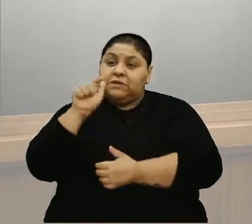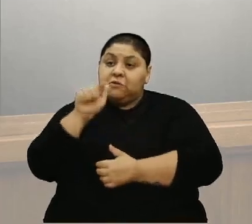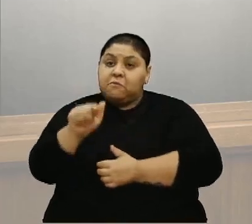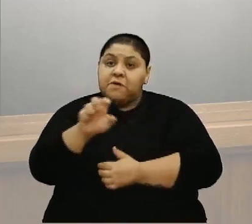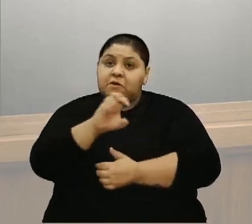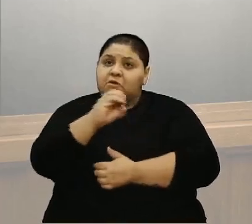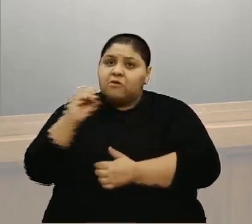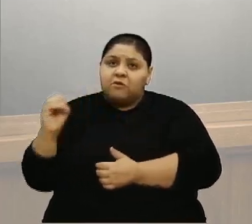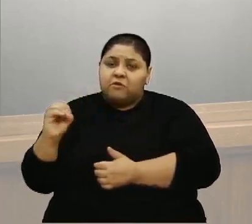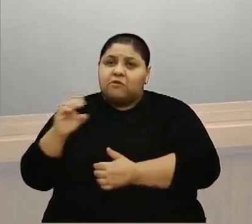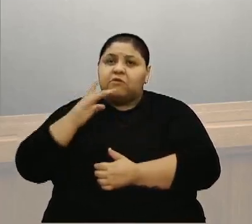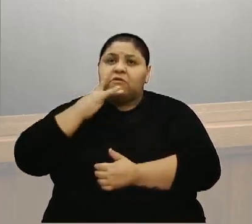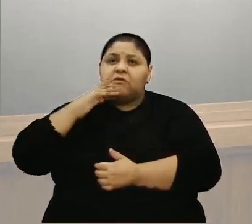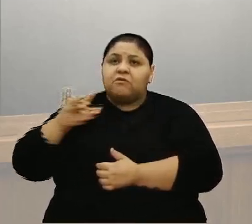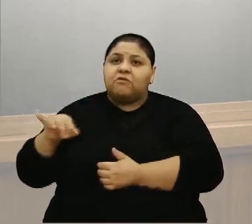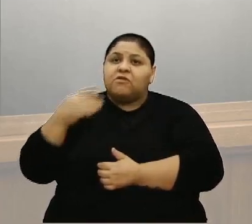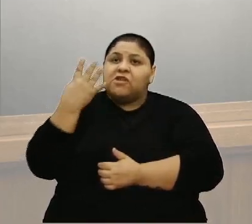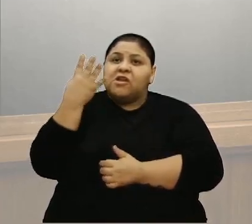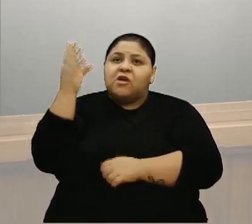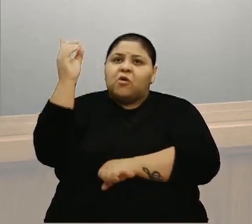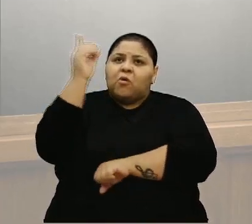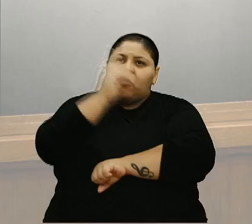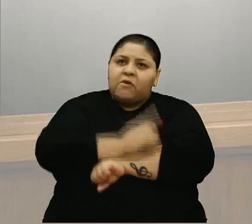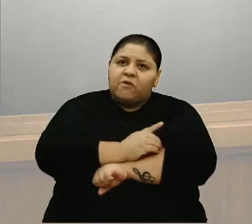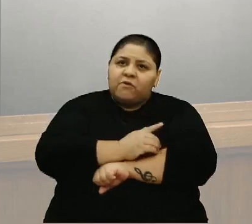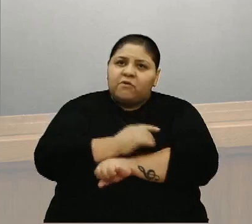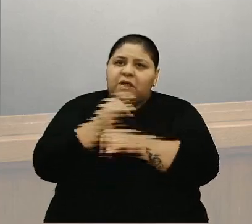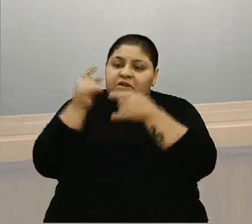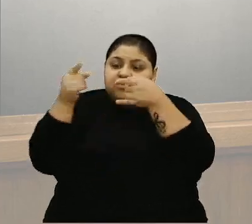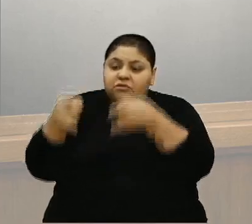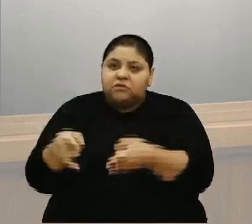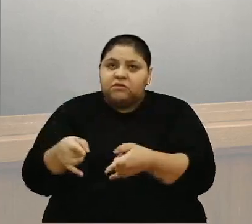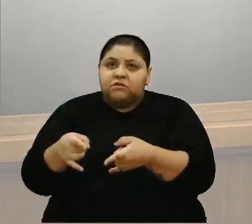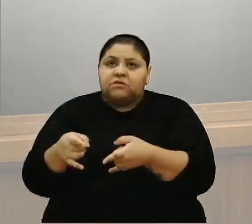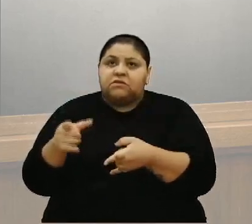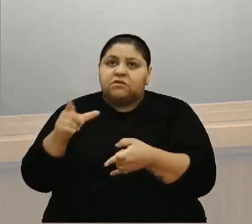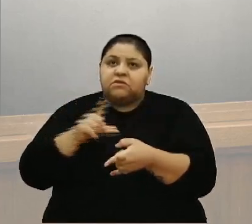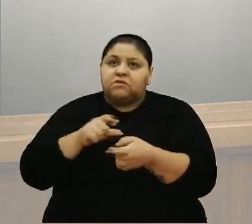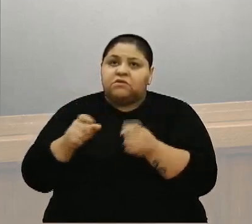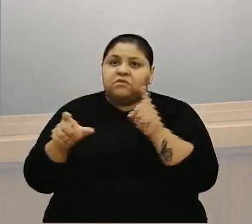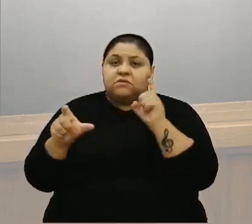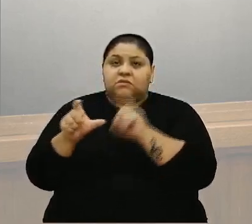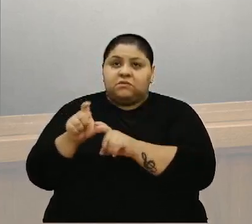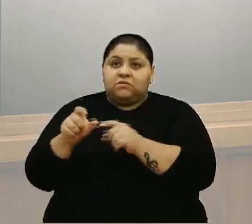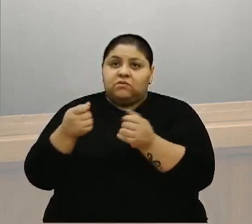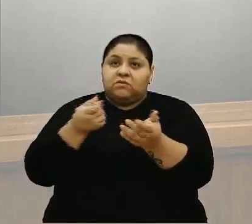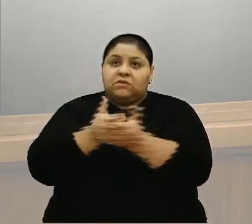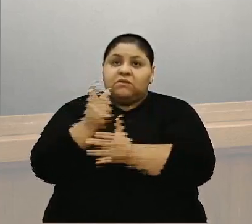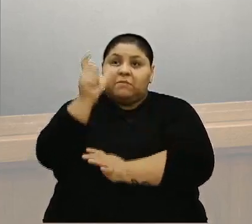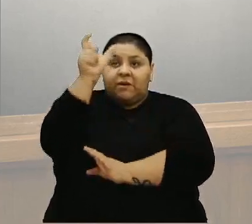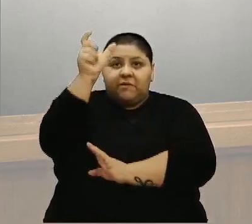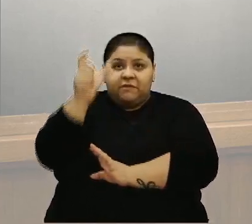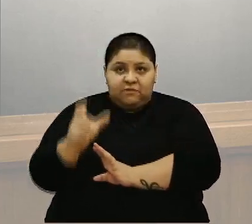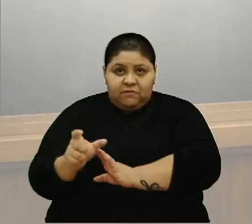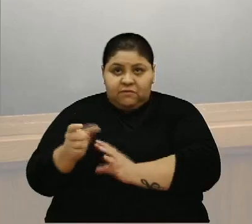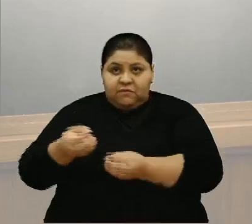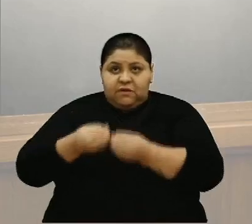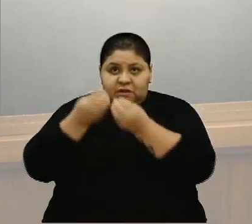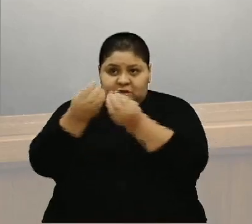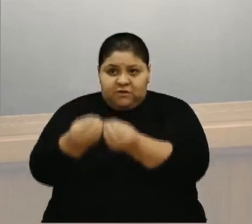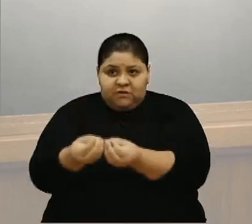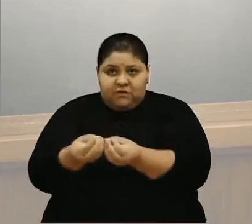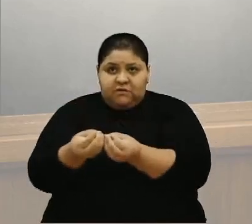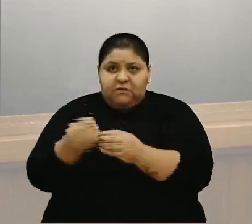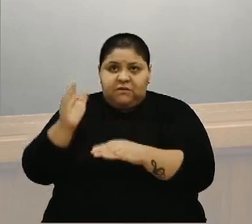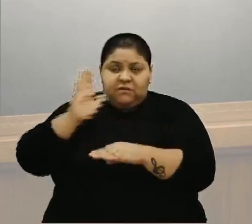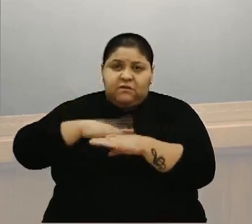5.500. A criança ficou 4 dias internada. Eles estão devendo esse valor para a pessoa que emprestou e